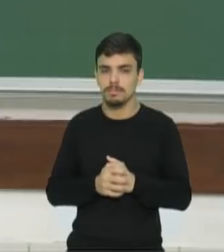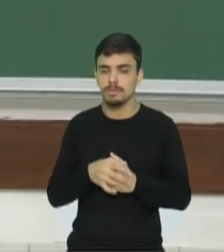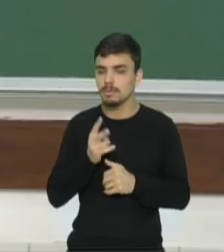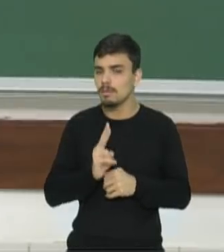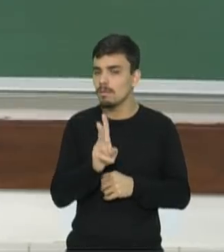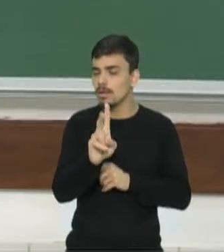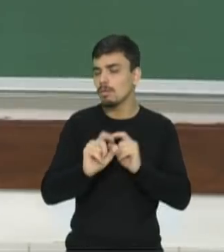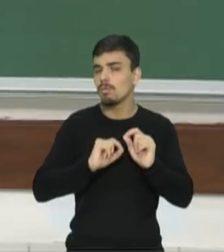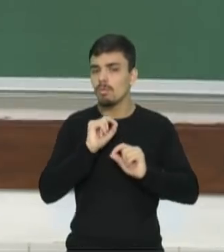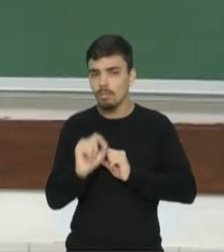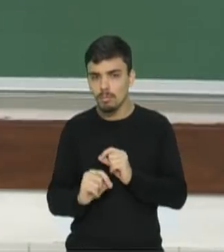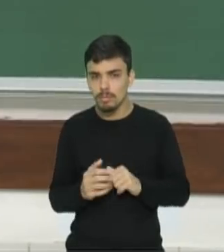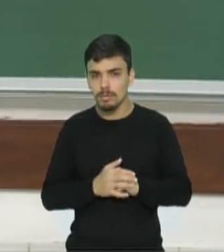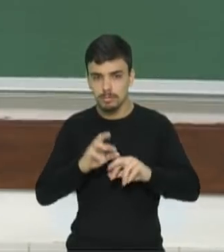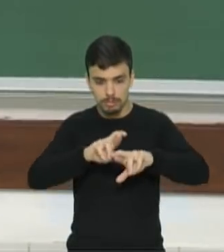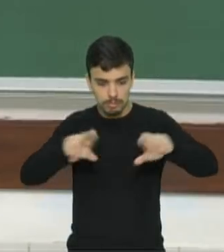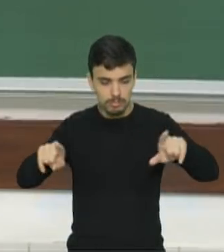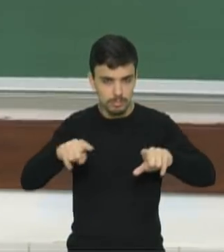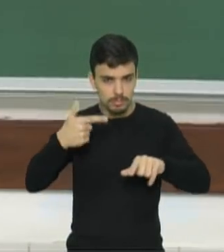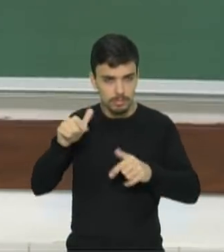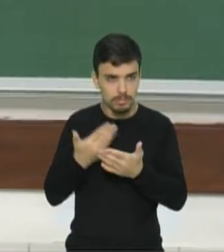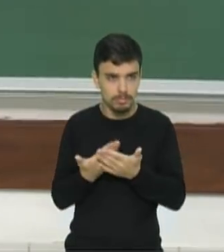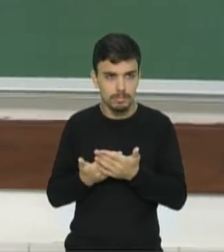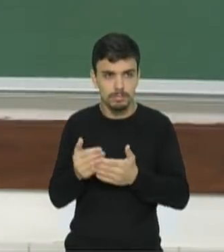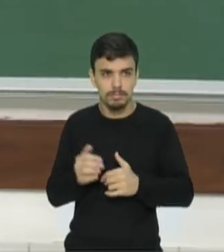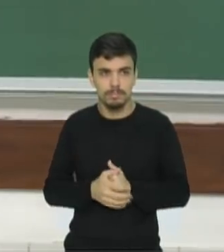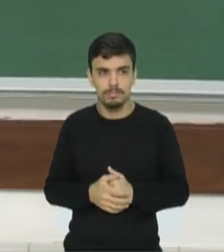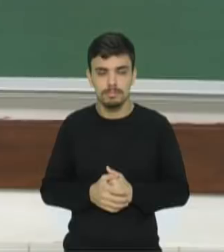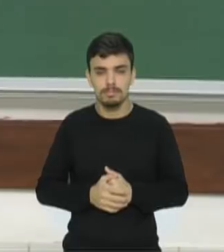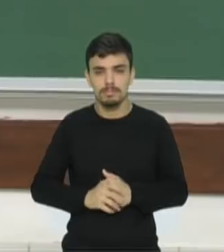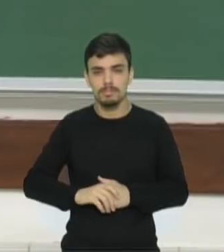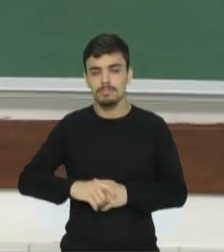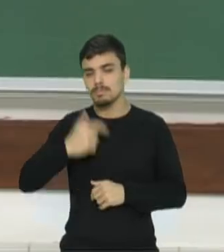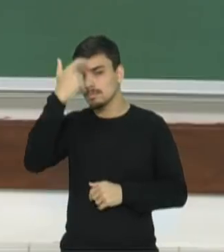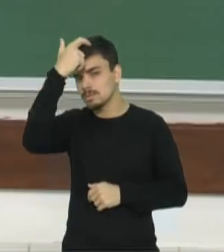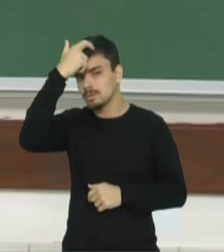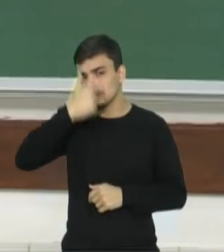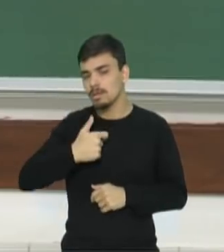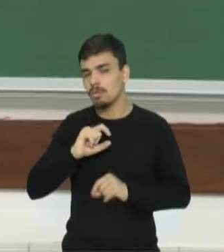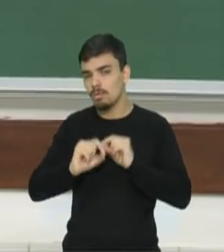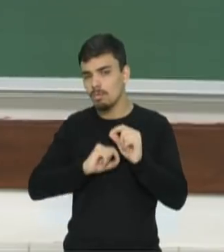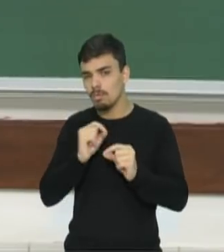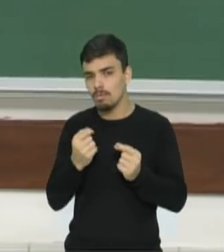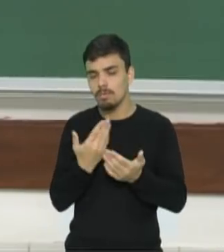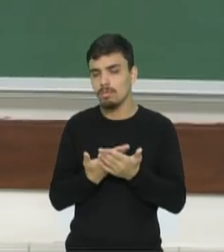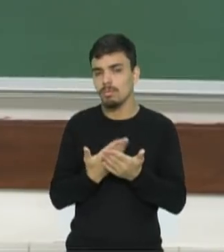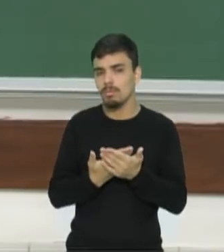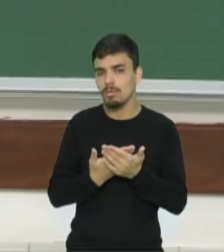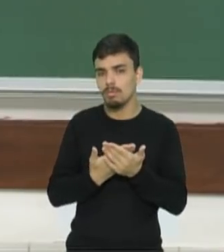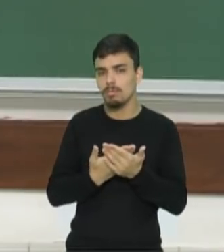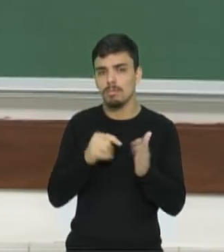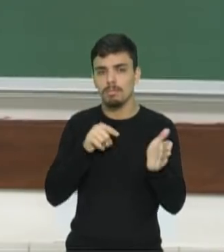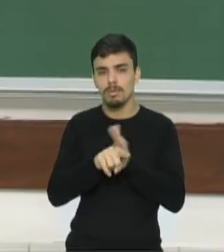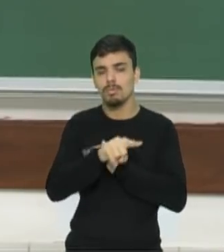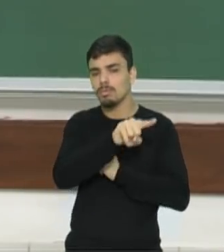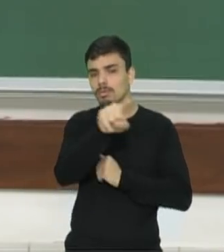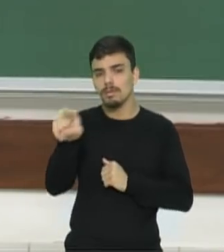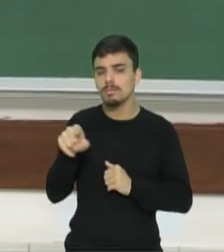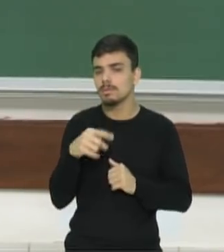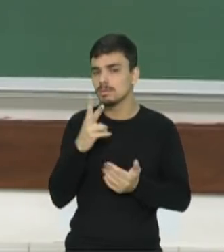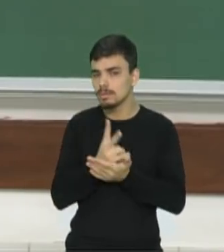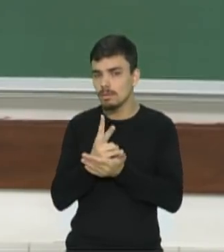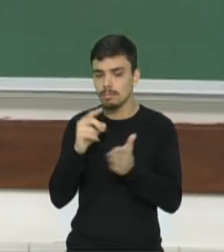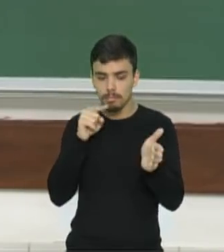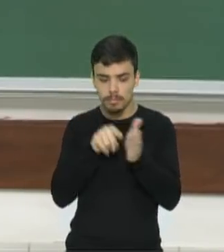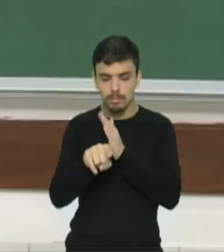para quê? Para algo um pouco diferente que eu bolei para as próximas aulas. Olha só que legal. Agora nas aulas eu vou trazer para você uma pergunta. Vou trazer para